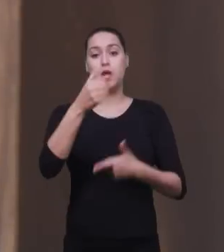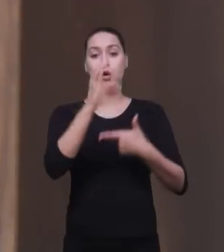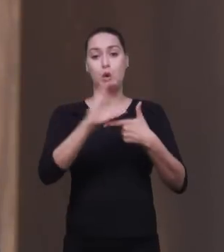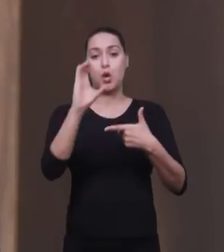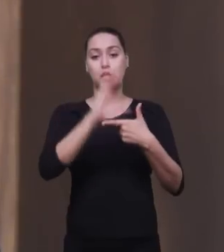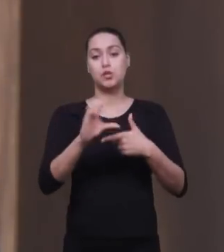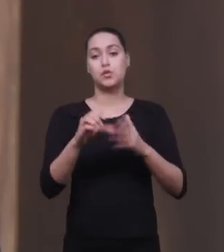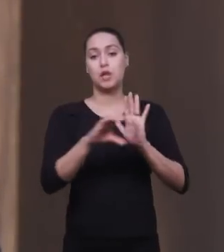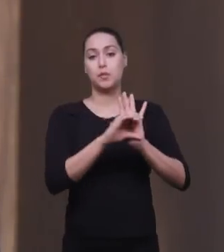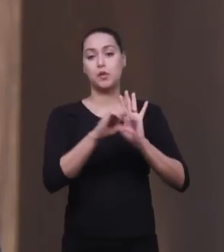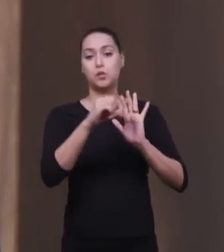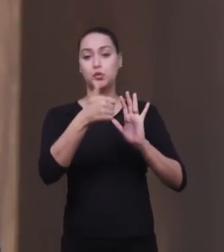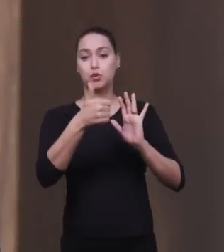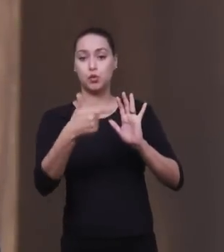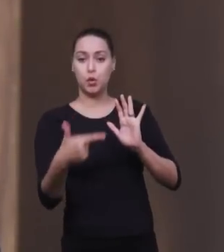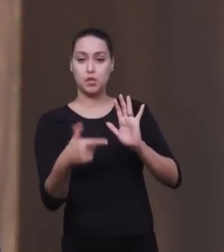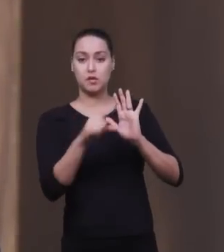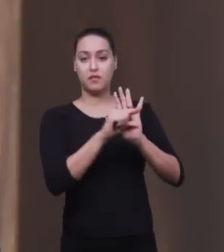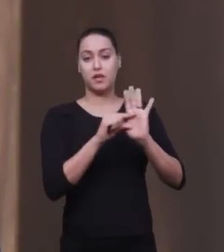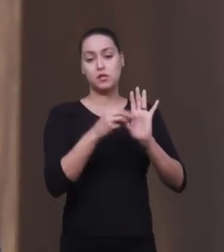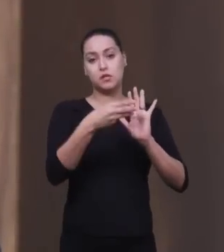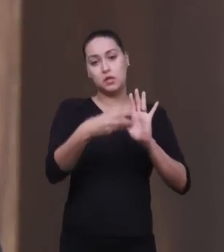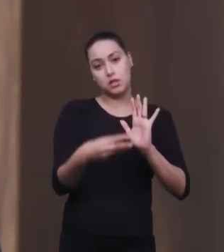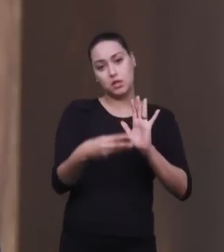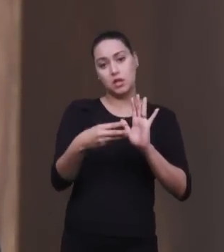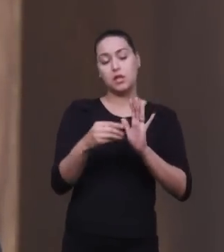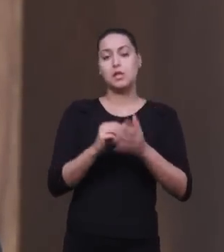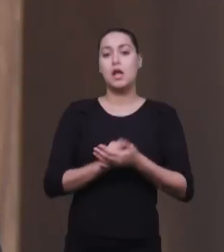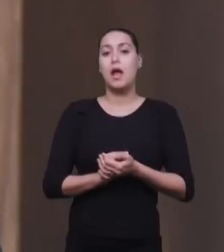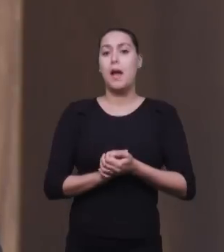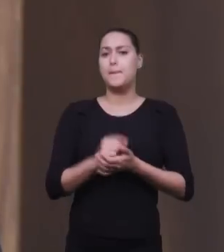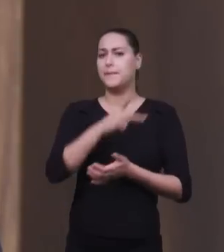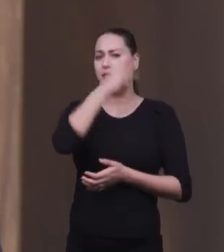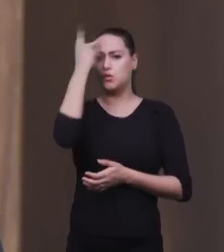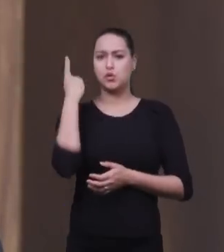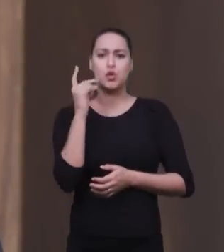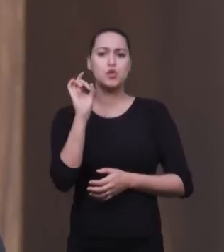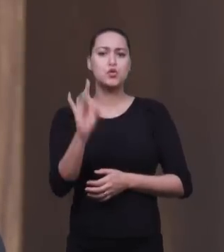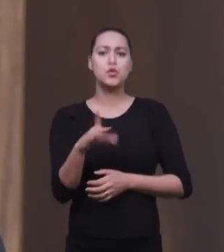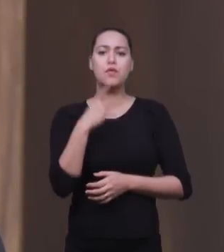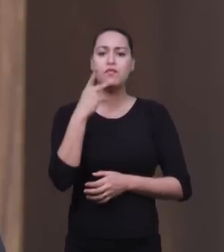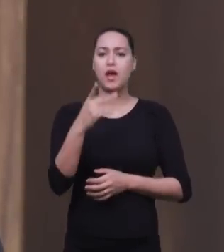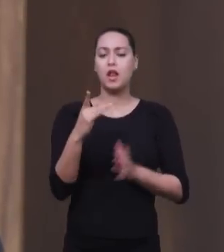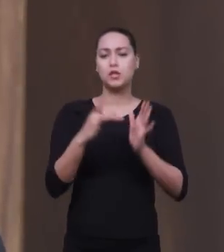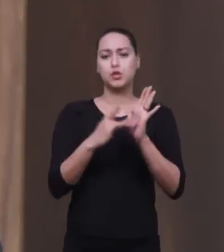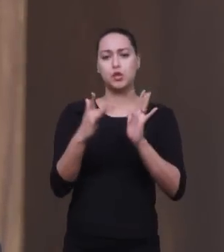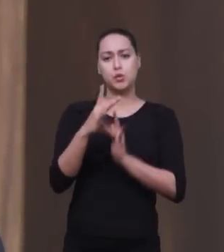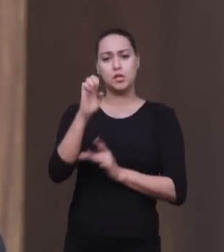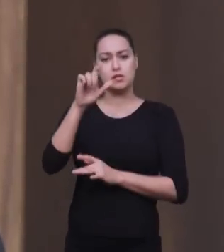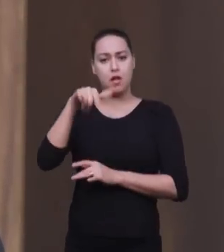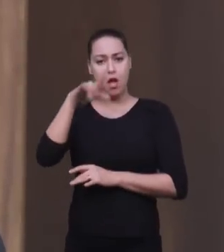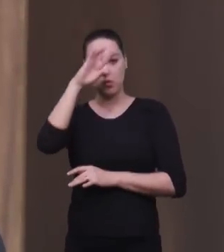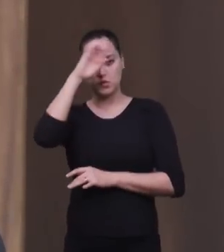verso 3, que ninguém diz que Jesus é o Senhor a não ser pelo Espírito Santo. Aí você pega a experiência...